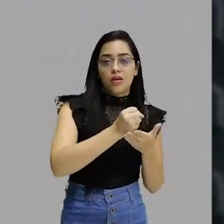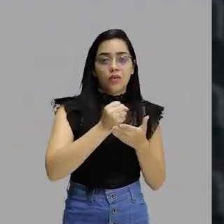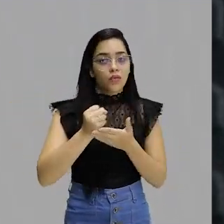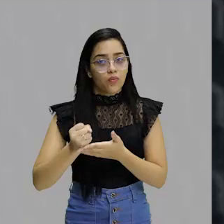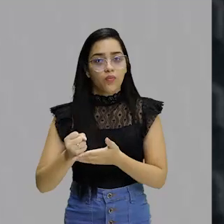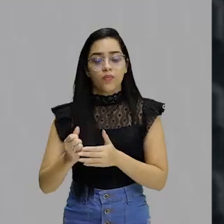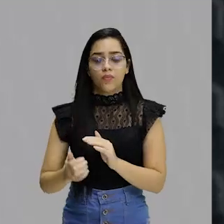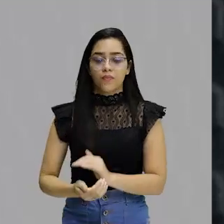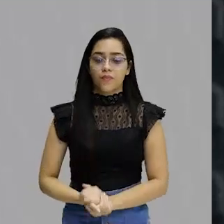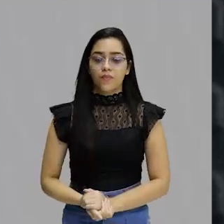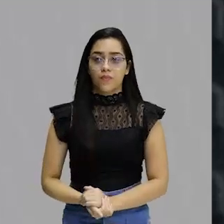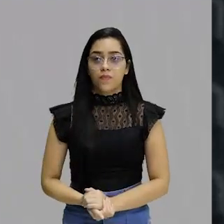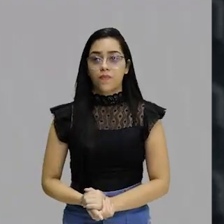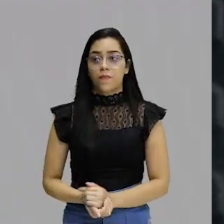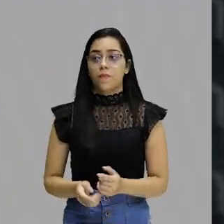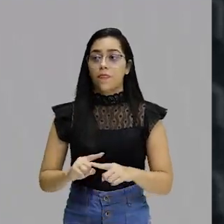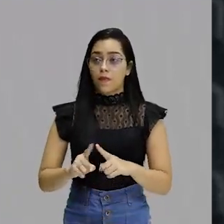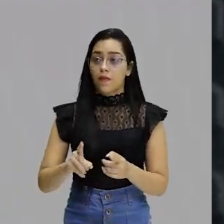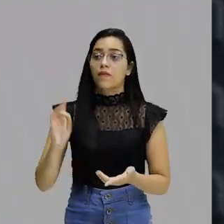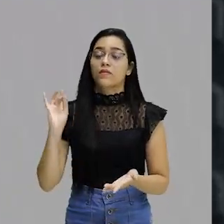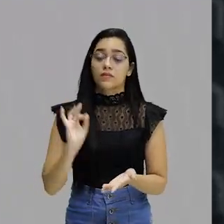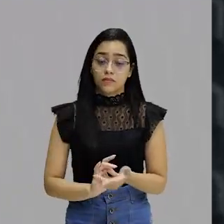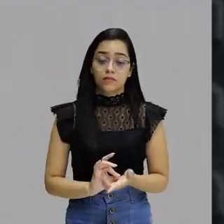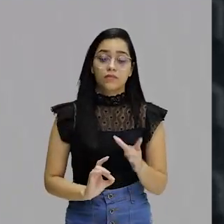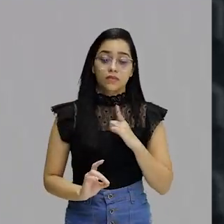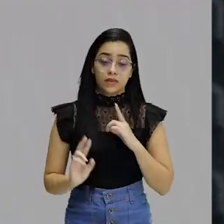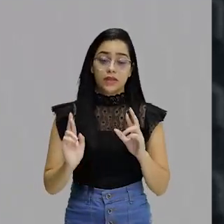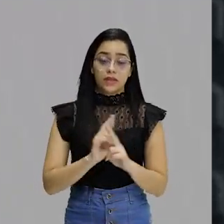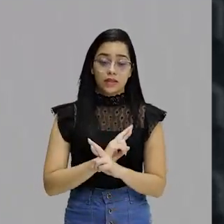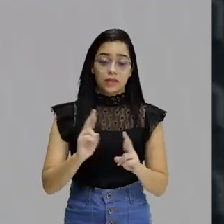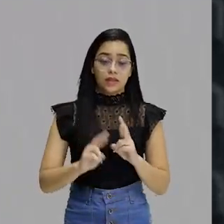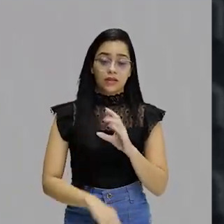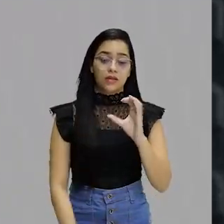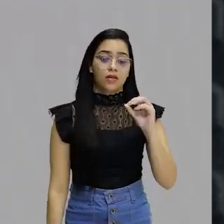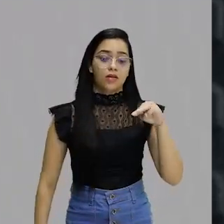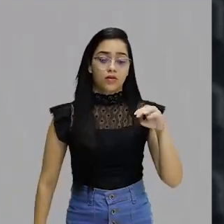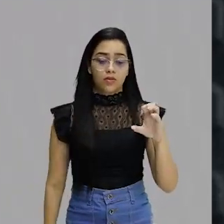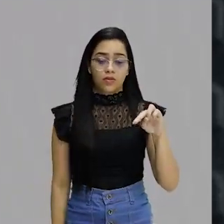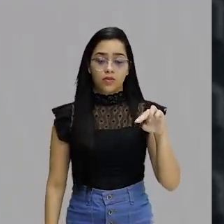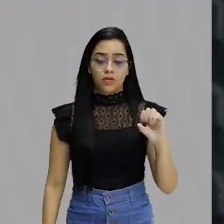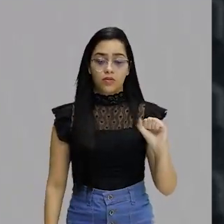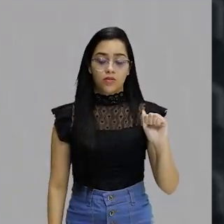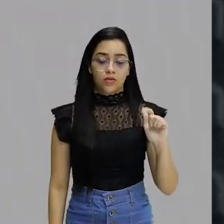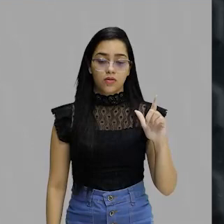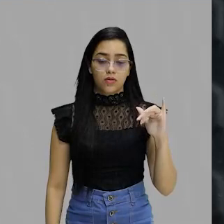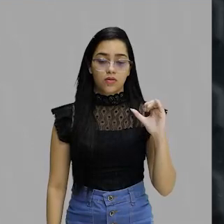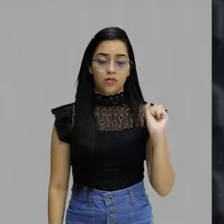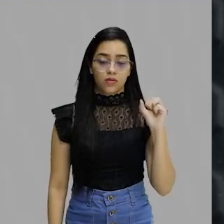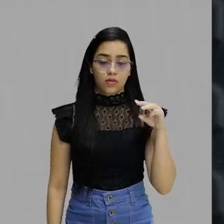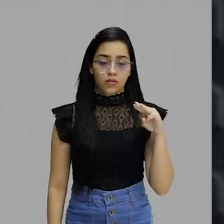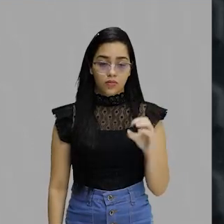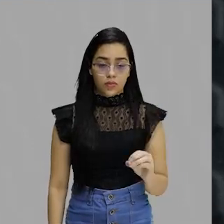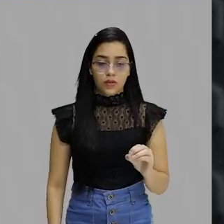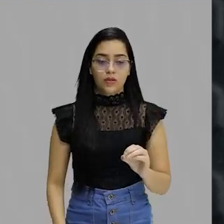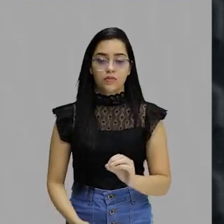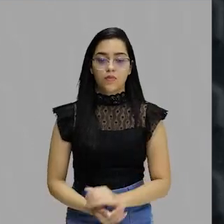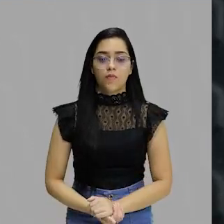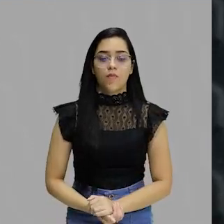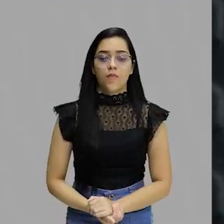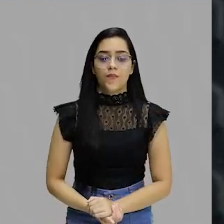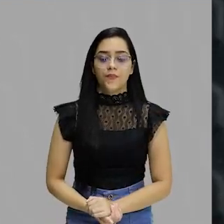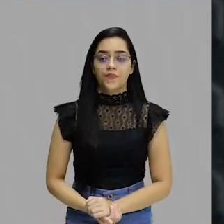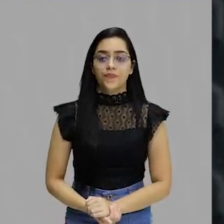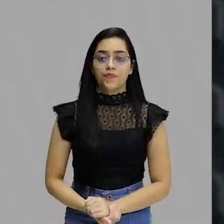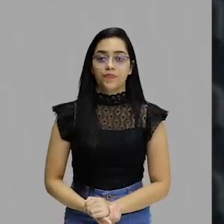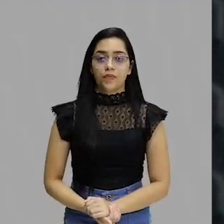o outro. Mas, realmente, aqui, a relação que ocorre entre o tubarão e a rêmora é comensalismo. Não